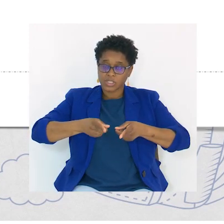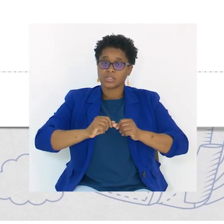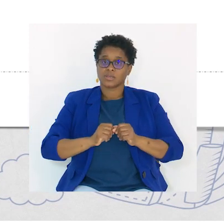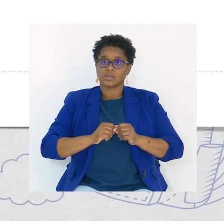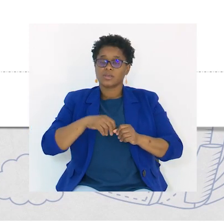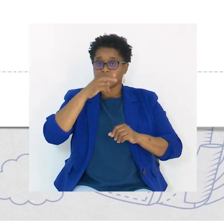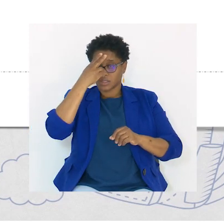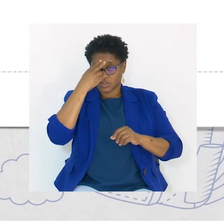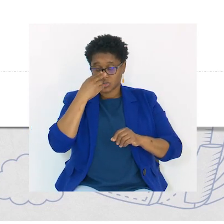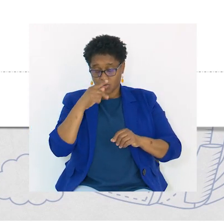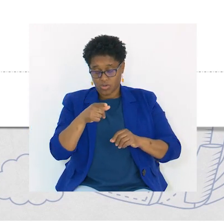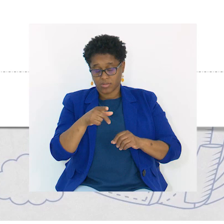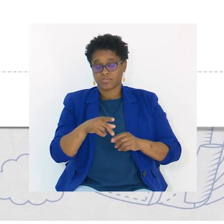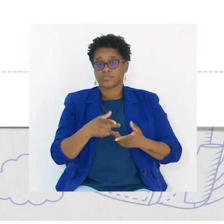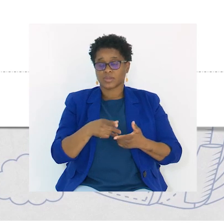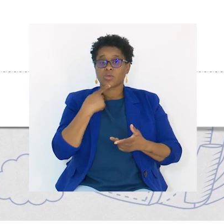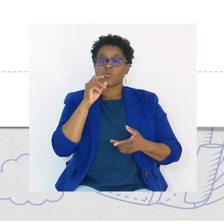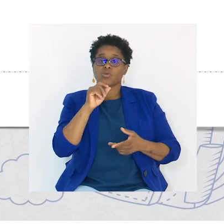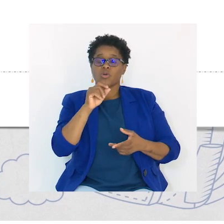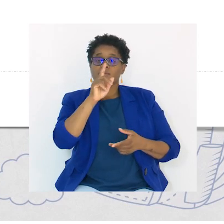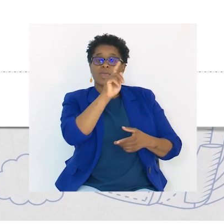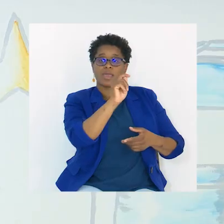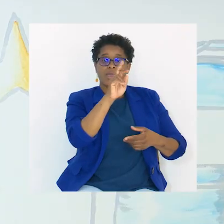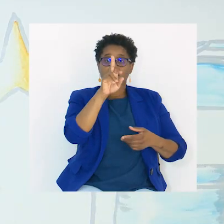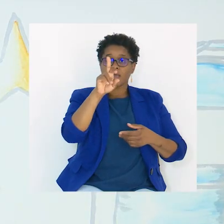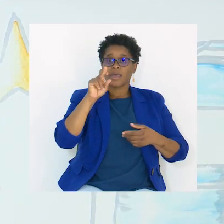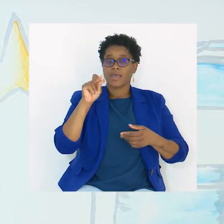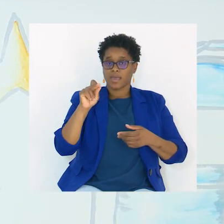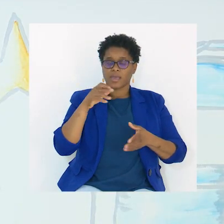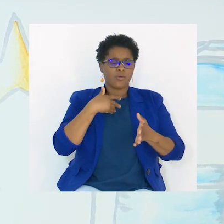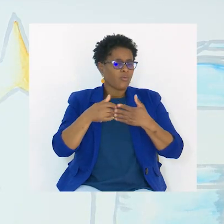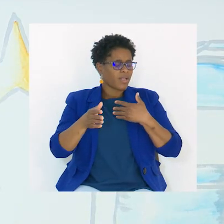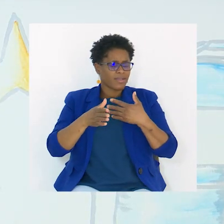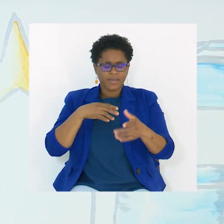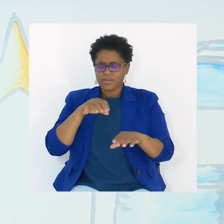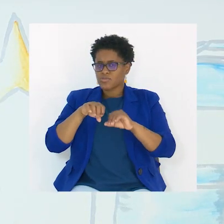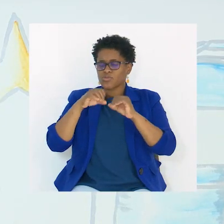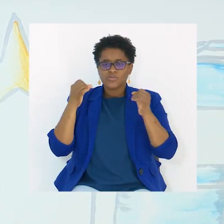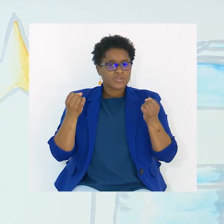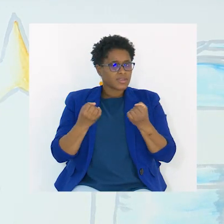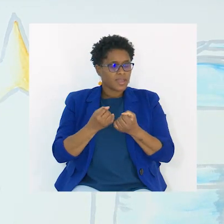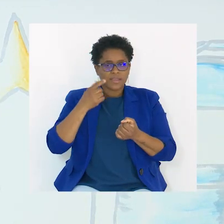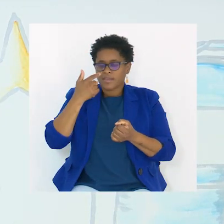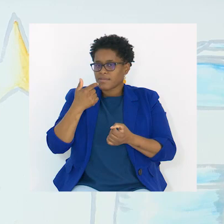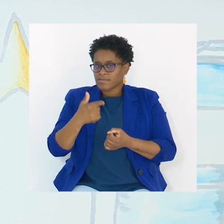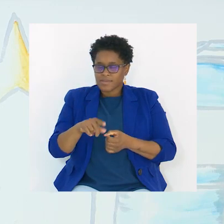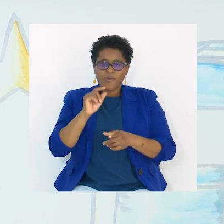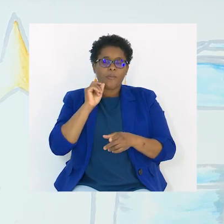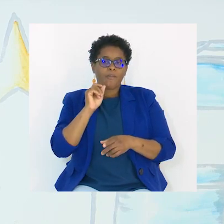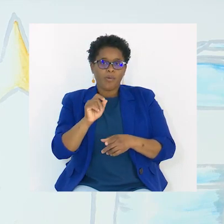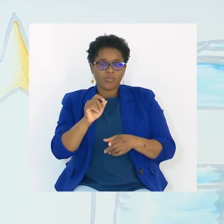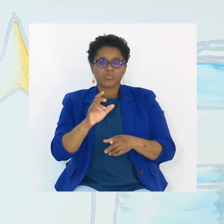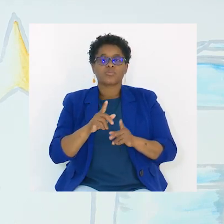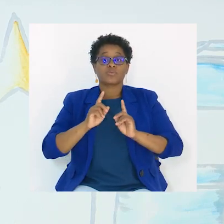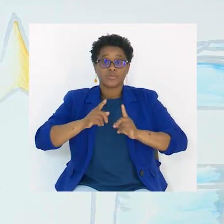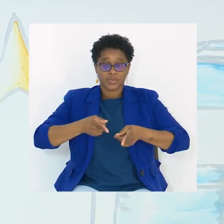em história é designado de era. Qualquer sociedade tem um ponto de